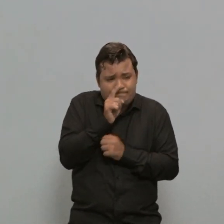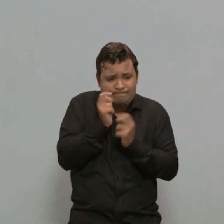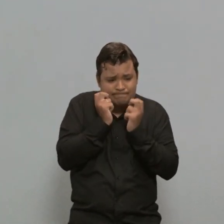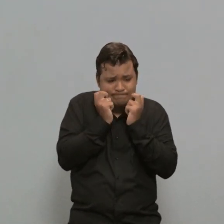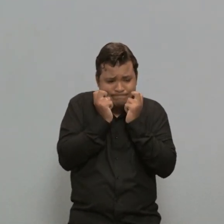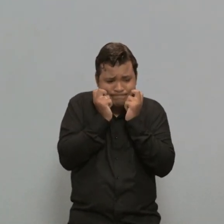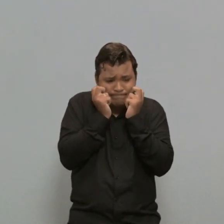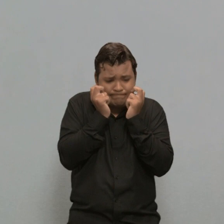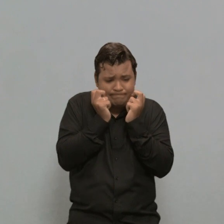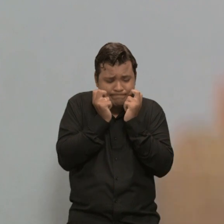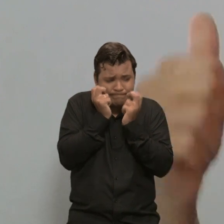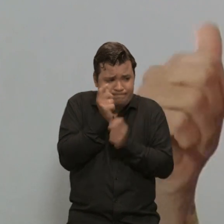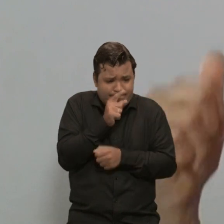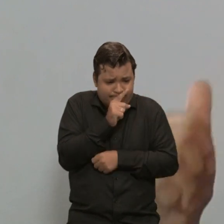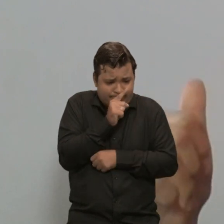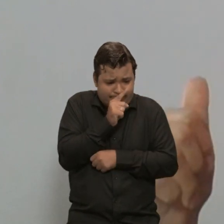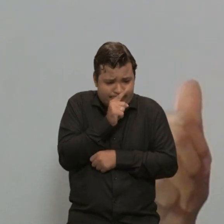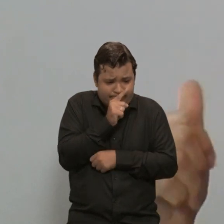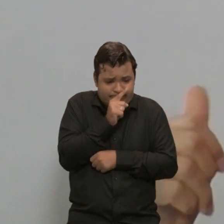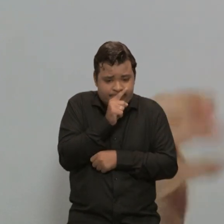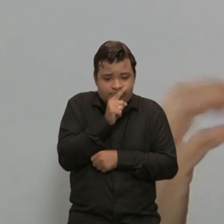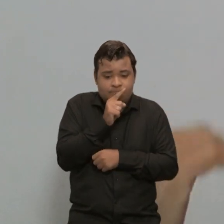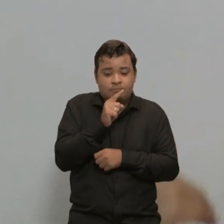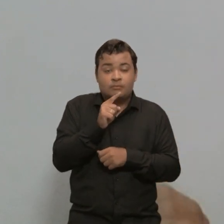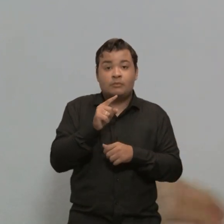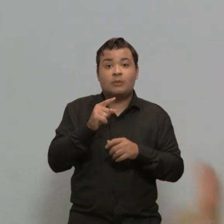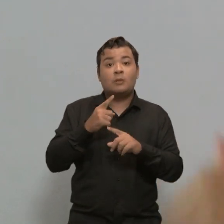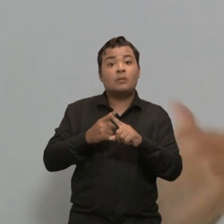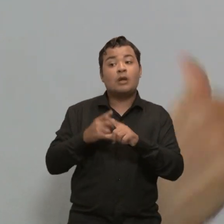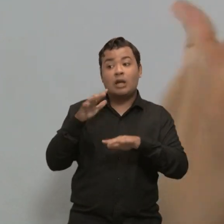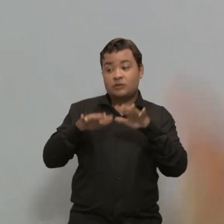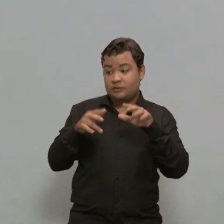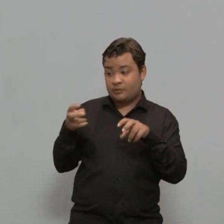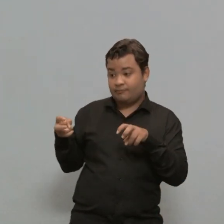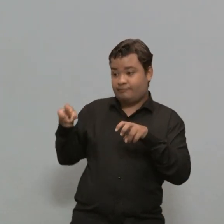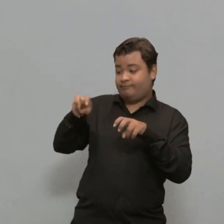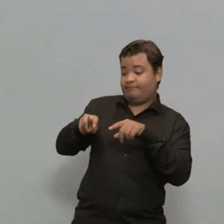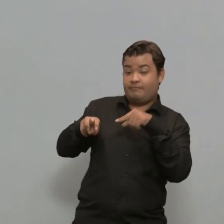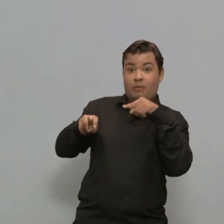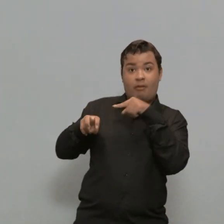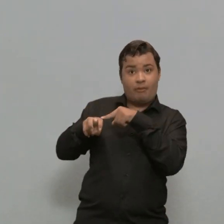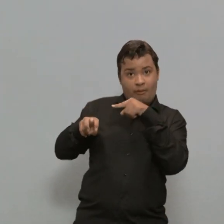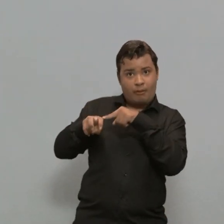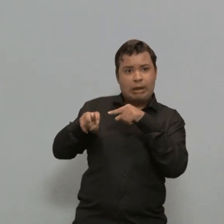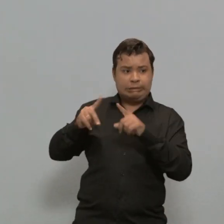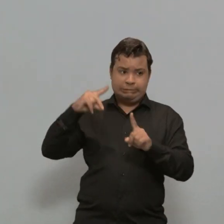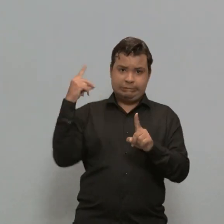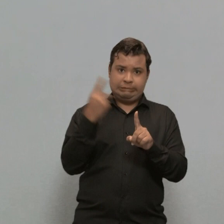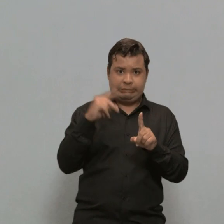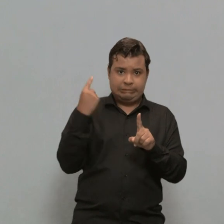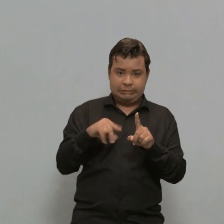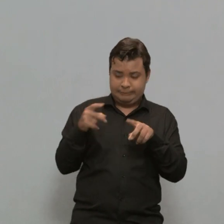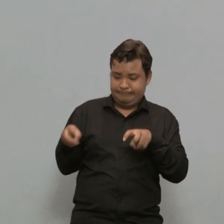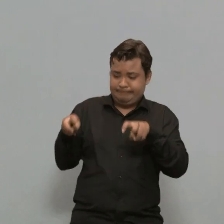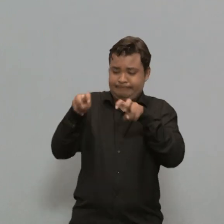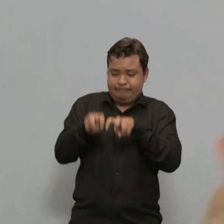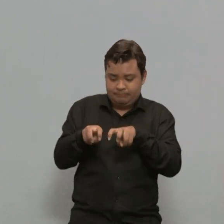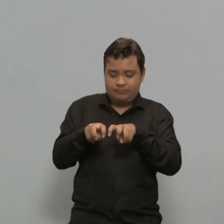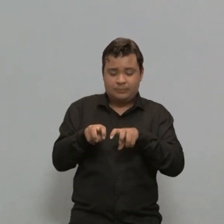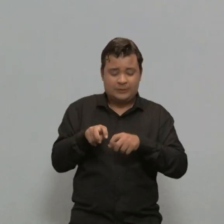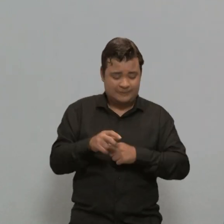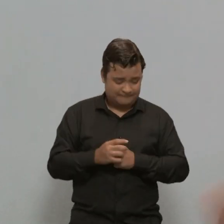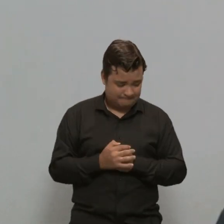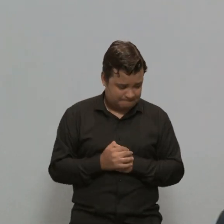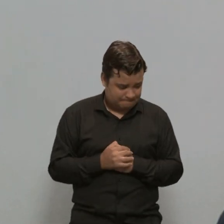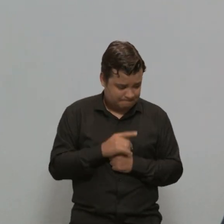acanhada, e às vezes o próprio autor da agressão está do lado, ele leva ela na consulta, né? E ela mostra alguns